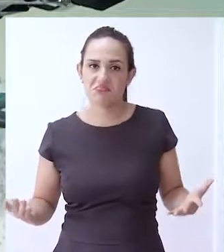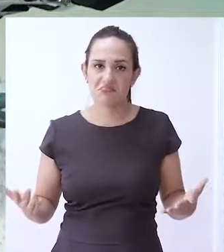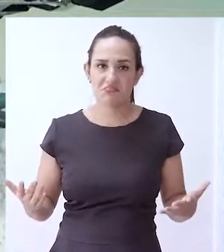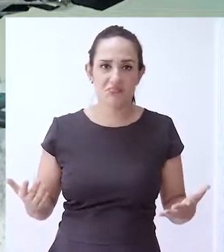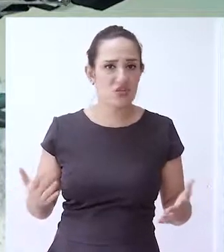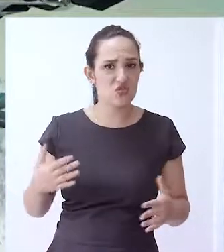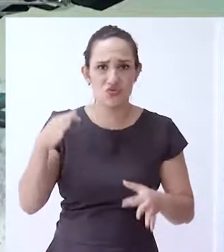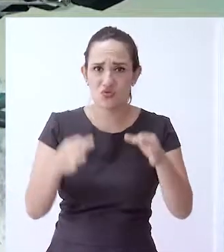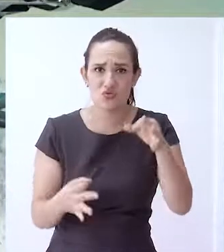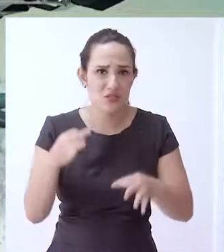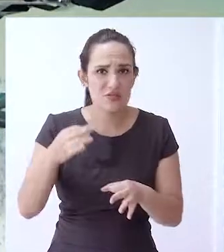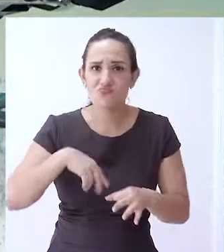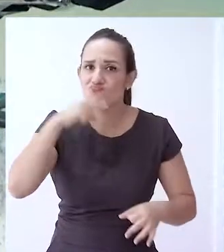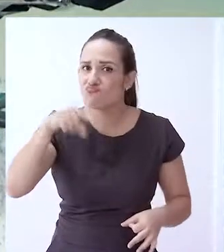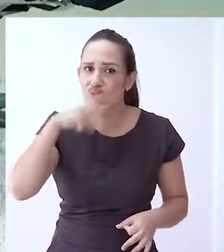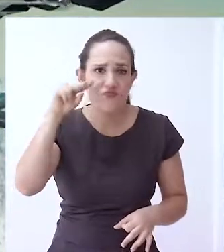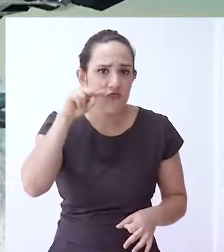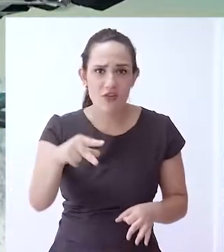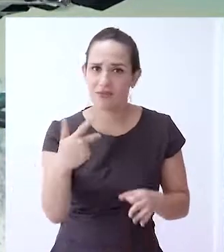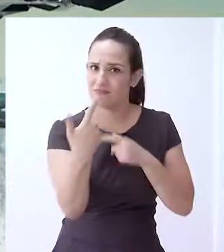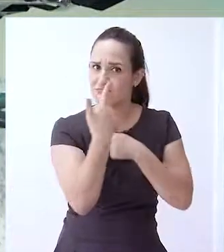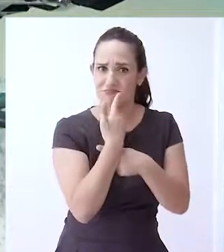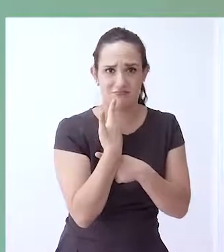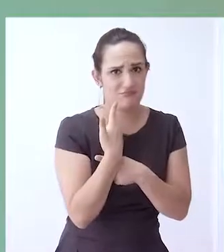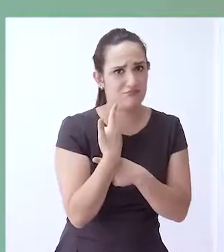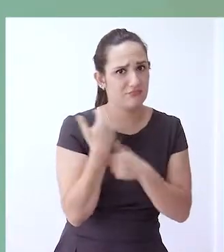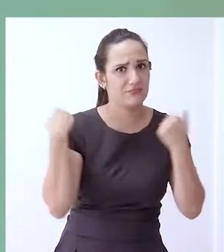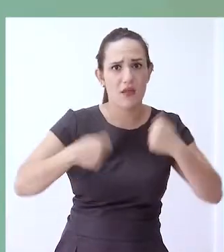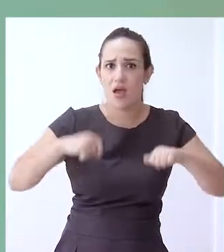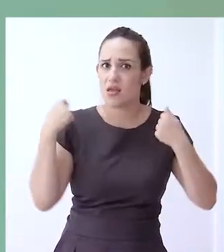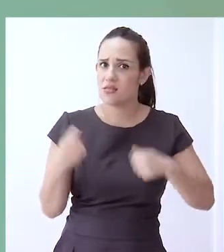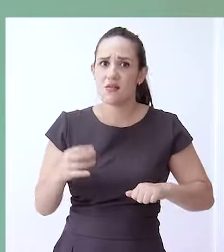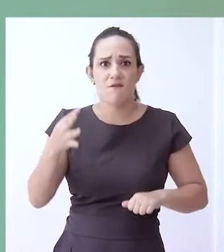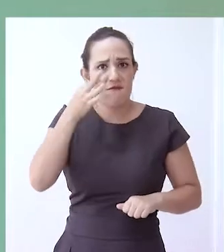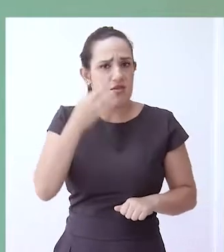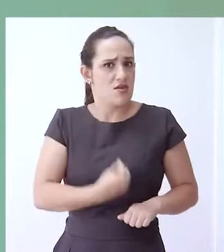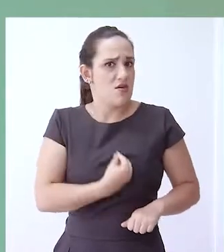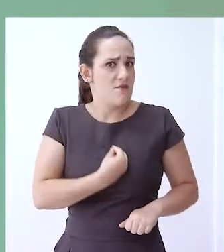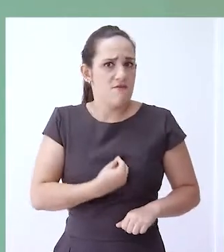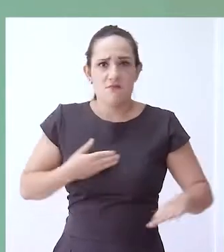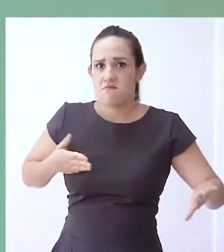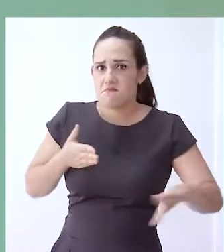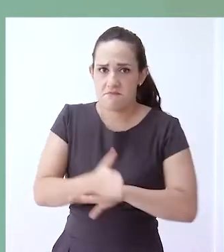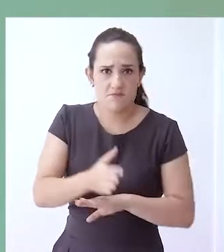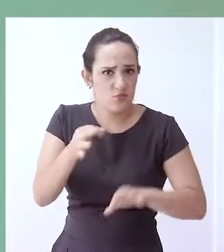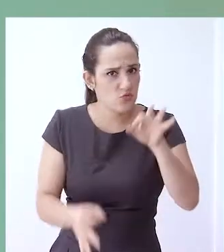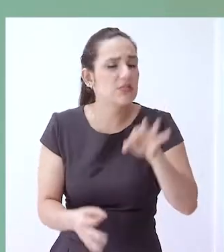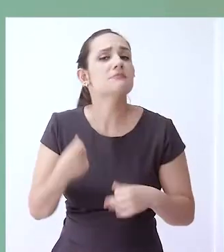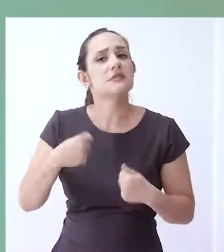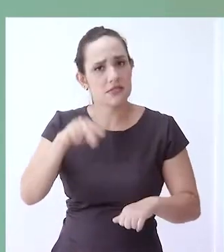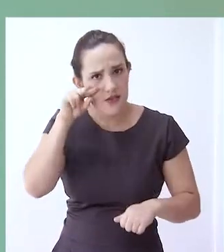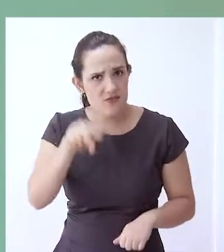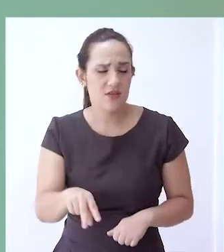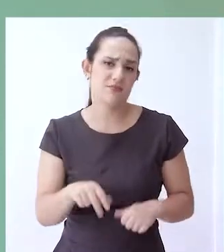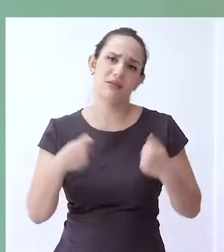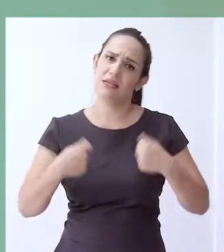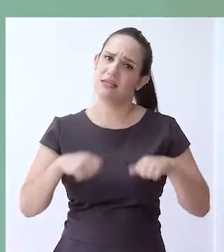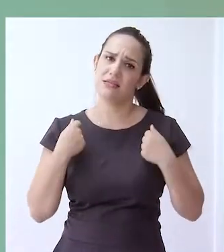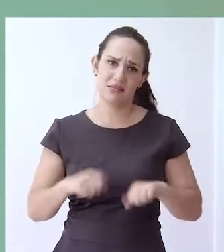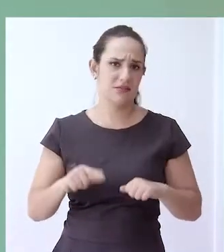pessoa que está ali sendo apresentada para o juiz, né? E em si, assim, a custódia ela é humana, ela tem que